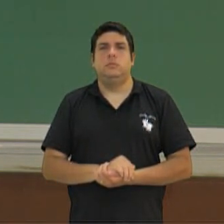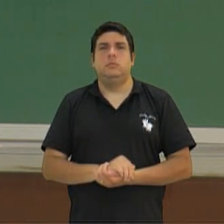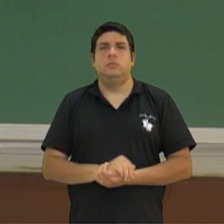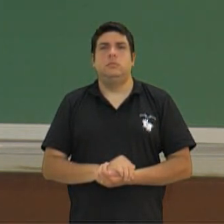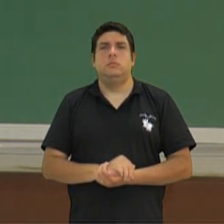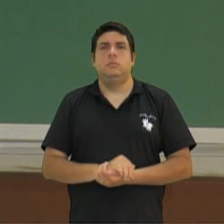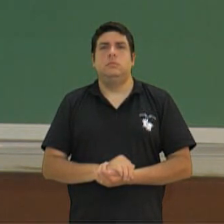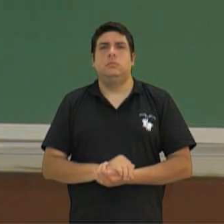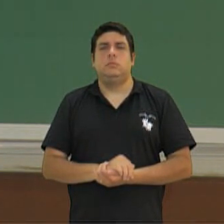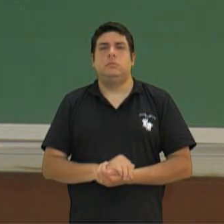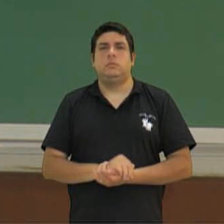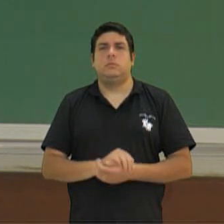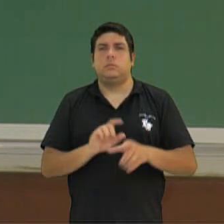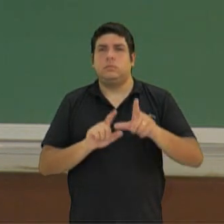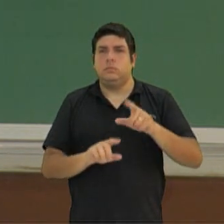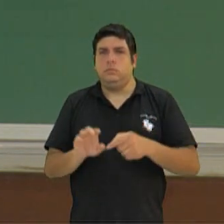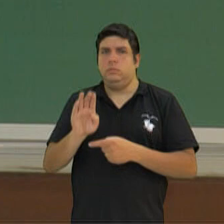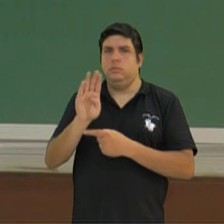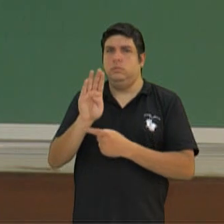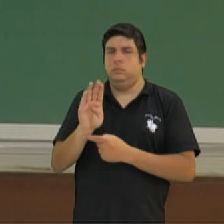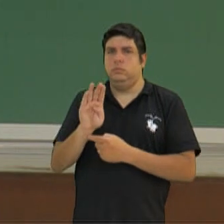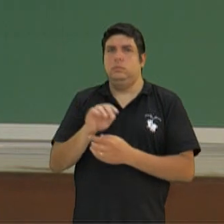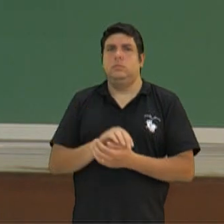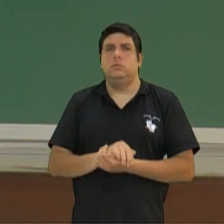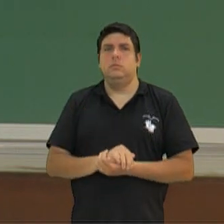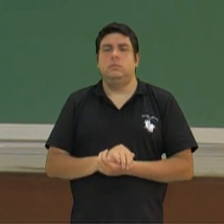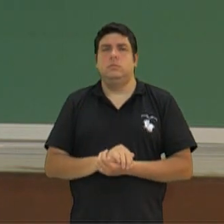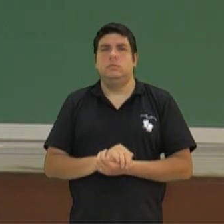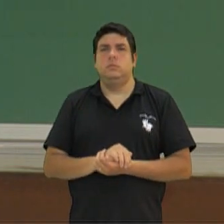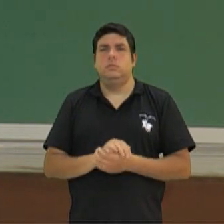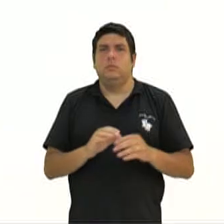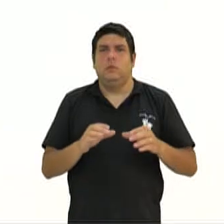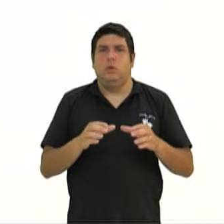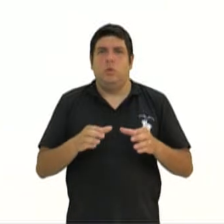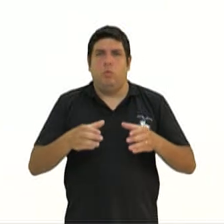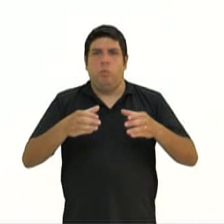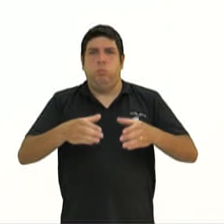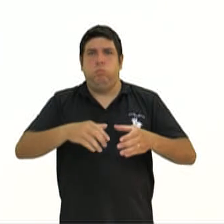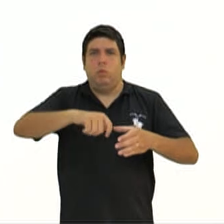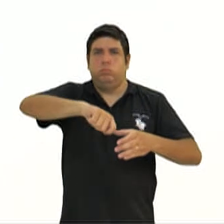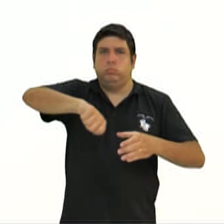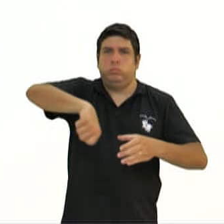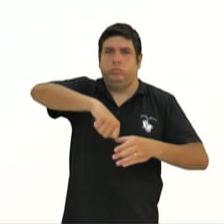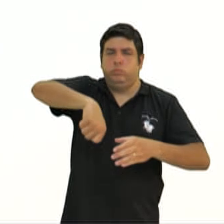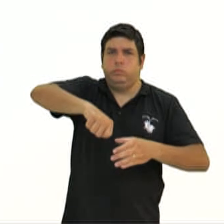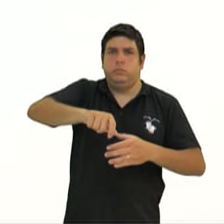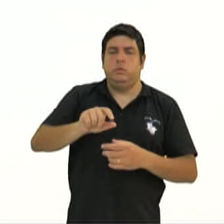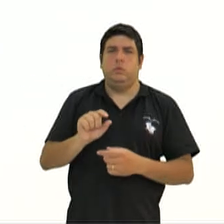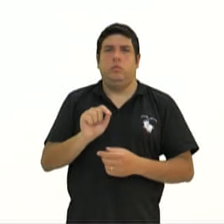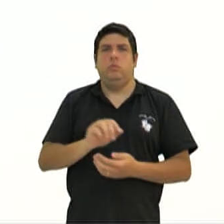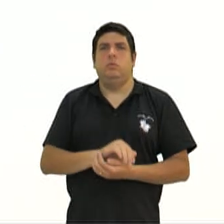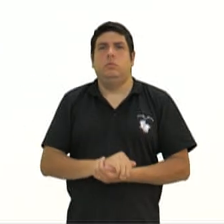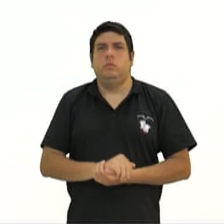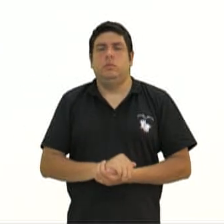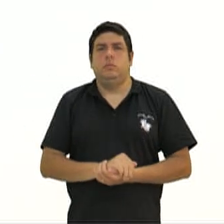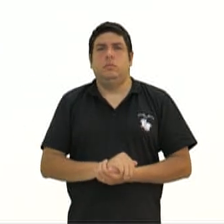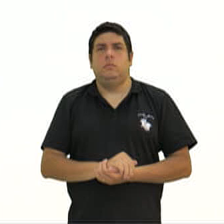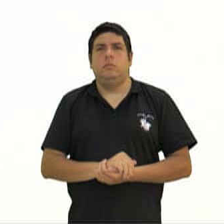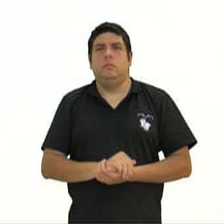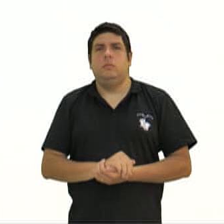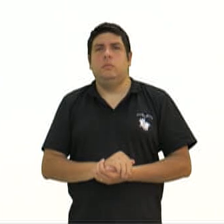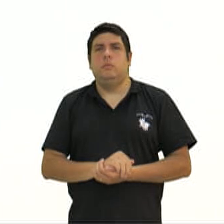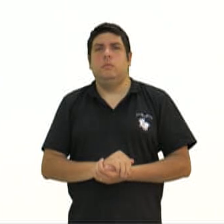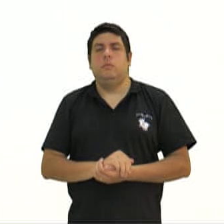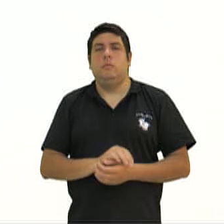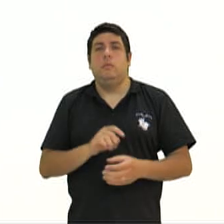spirits. Na letra B, a imagem seria o caldeirão, tá? E aqui diz o seguinte, que moedas são